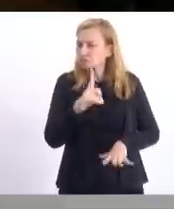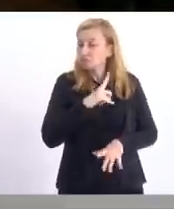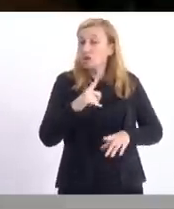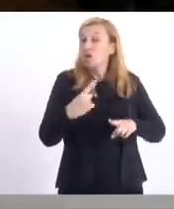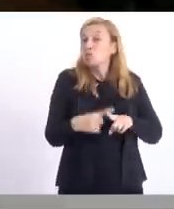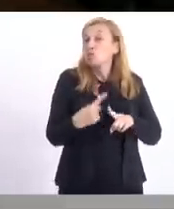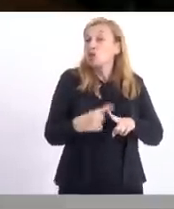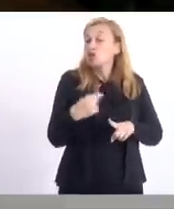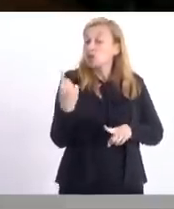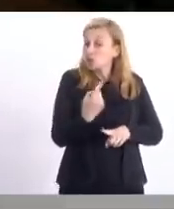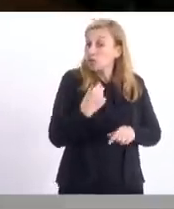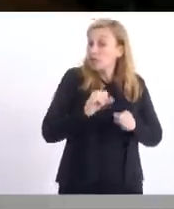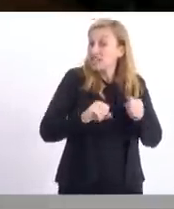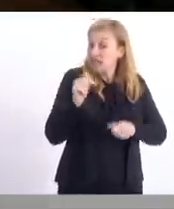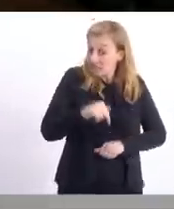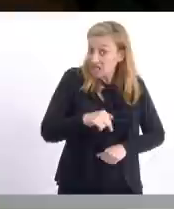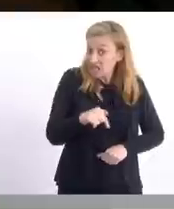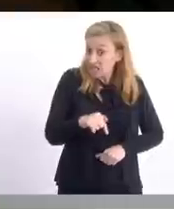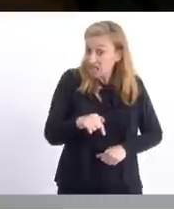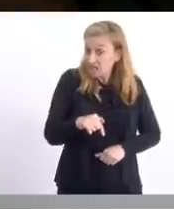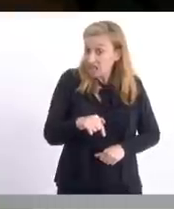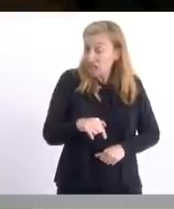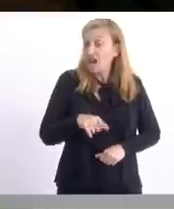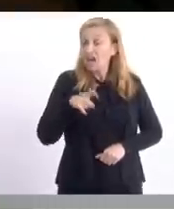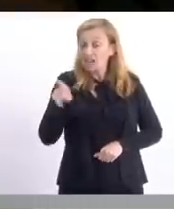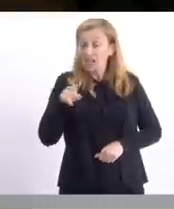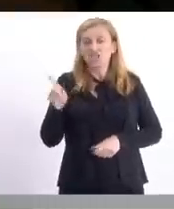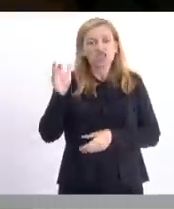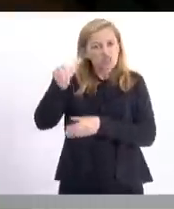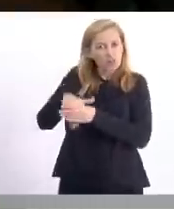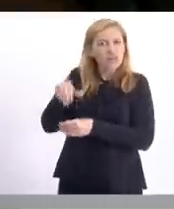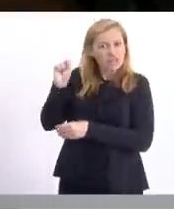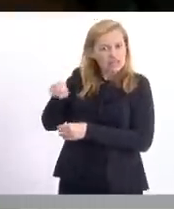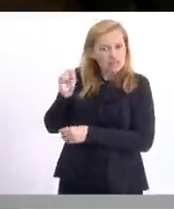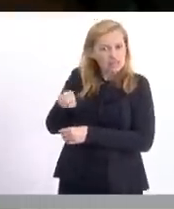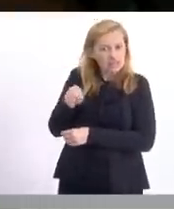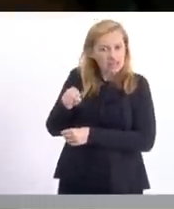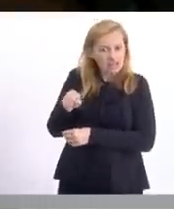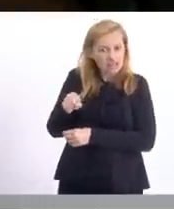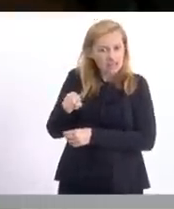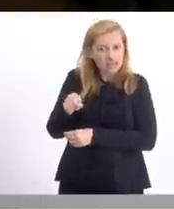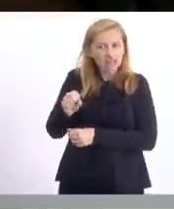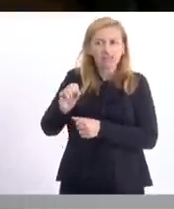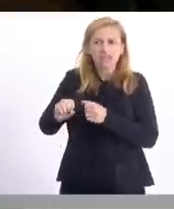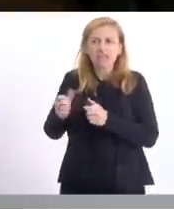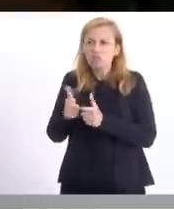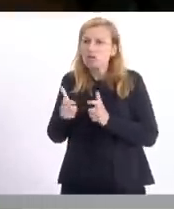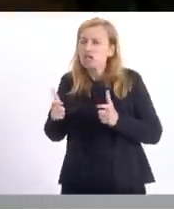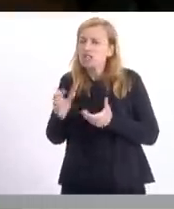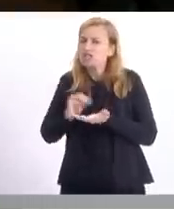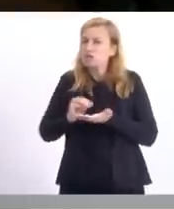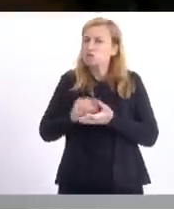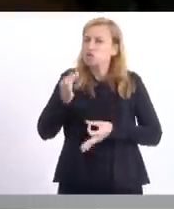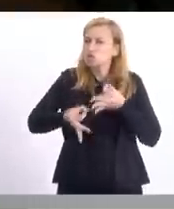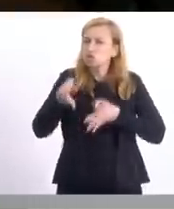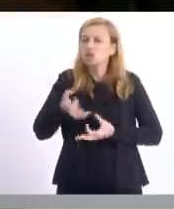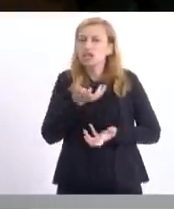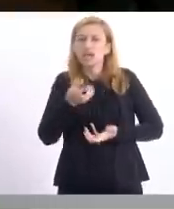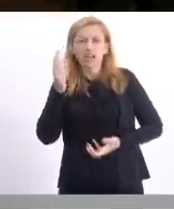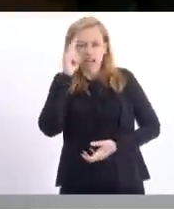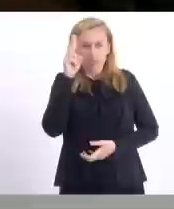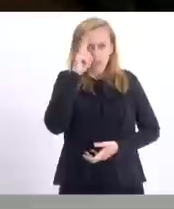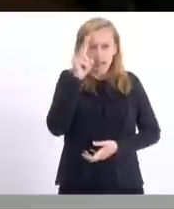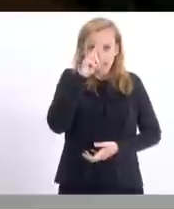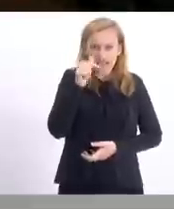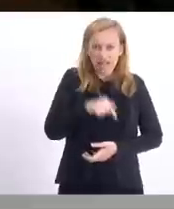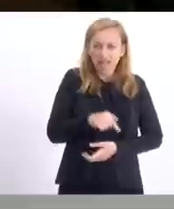Porque o que a gente vai fazer aqui, aqueles que votarem a favor, vão fazer uma grande injustiça. E quero lembrar aqui